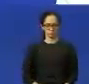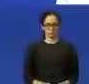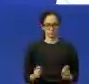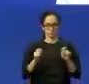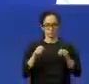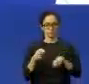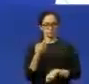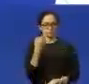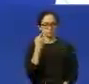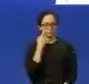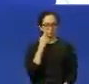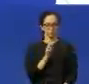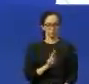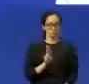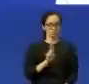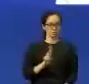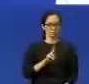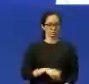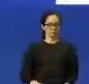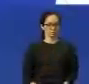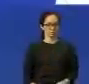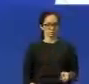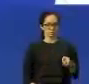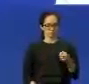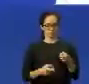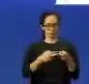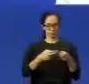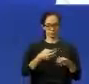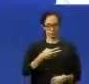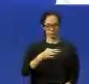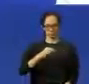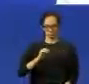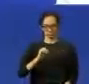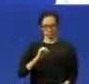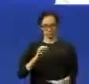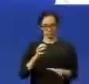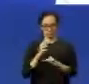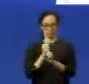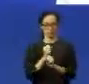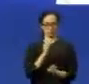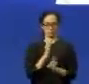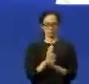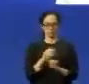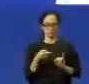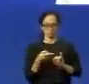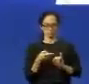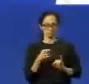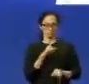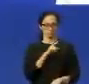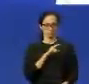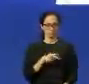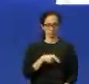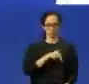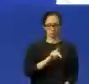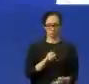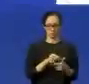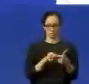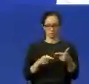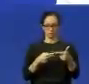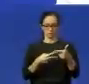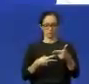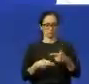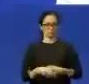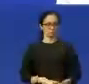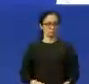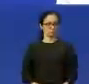formulinha o X igual a 30 graus, no caso, né? E vai achar o I, que vai dar K sobre 2, no